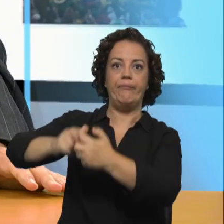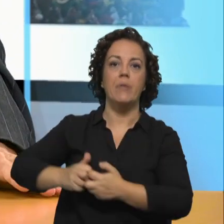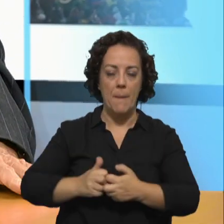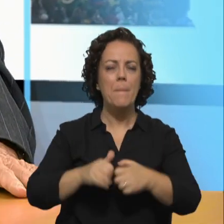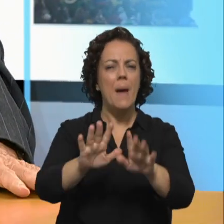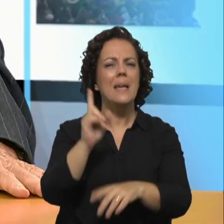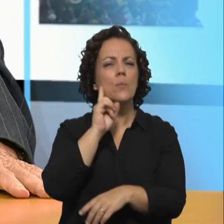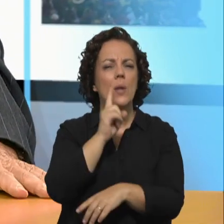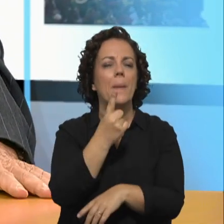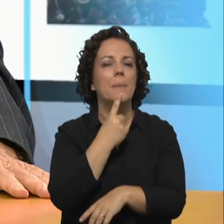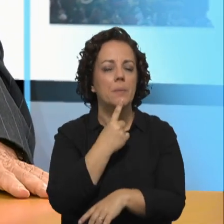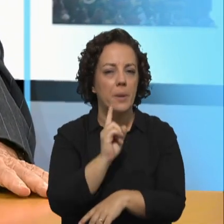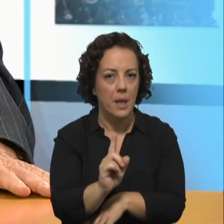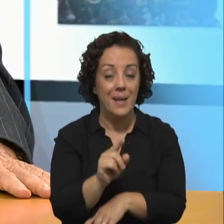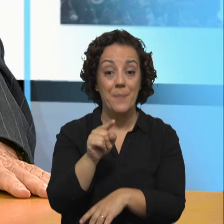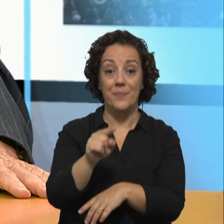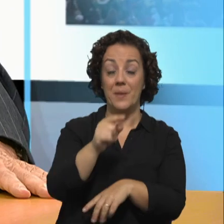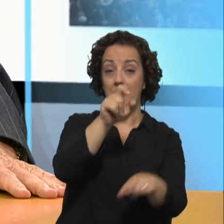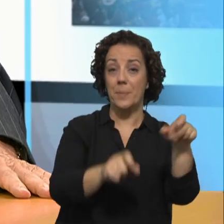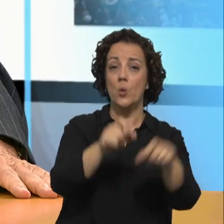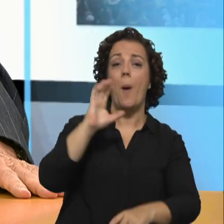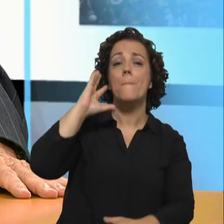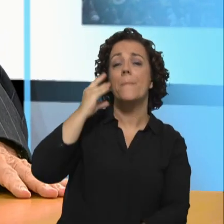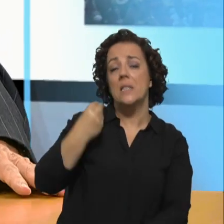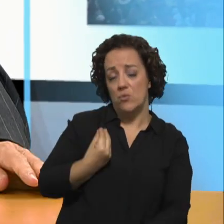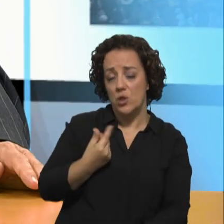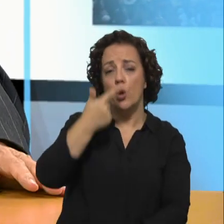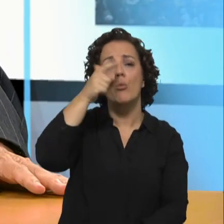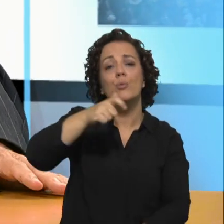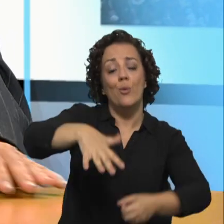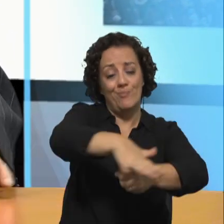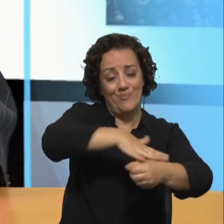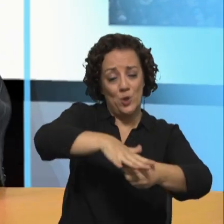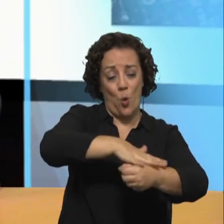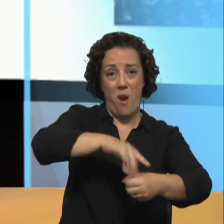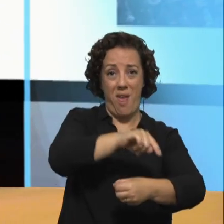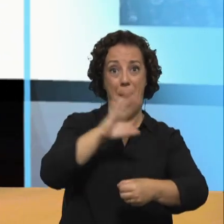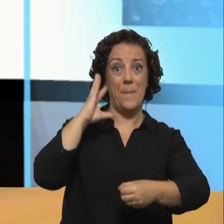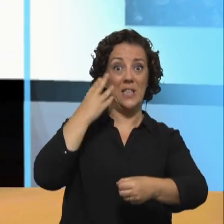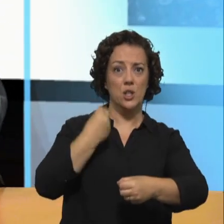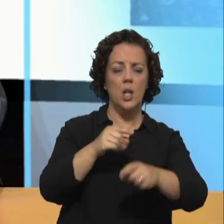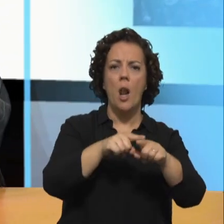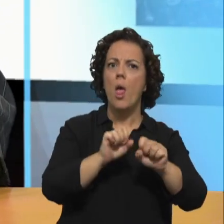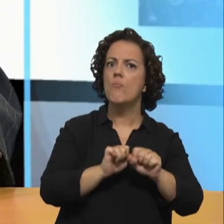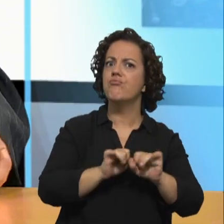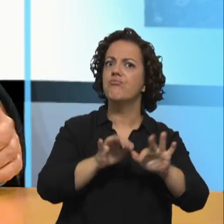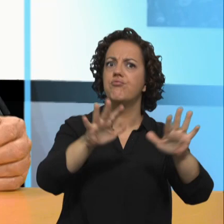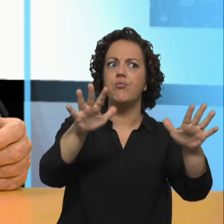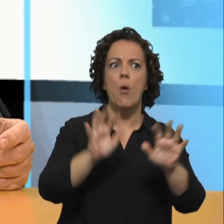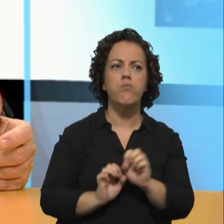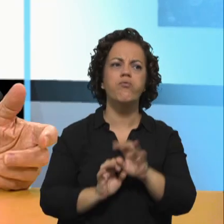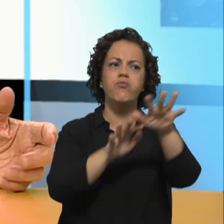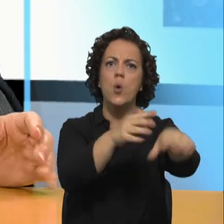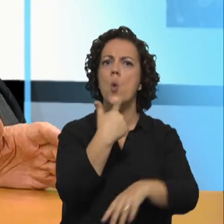perceber que a migração palestina, ou dos locais dos palestinos, foi enorme para a Jordânia. Pelo